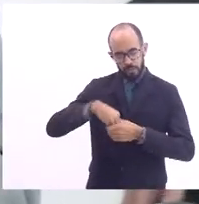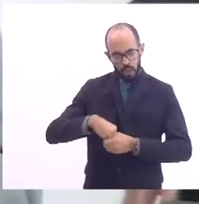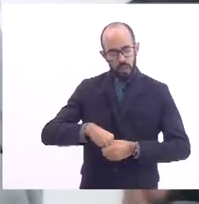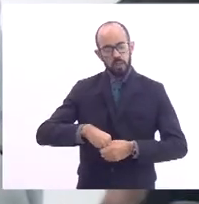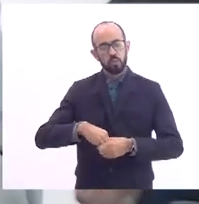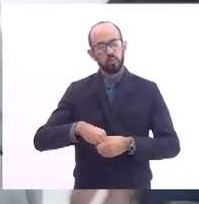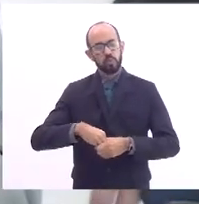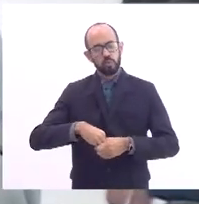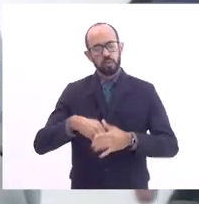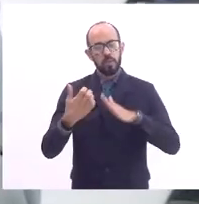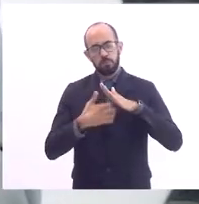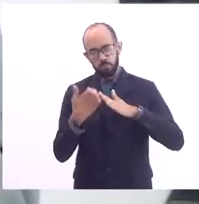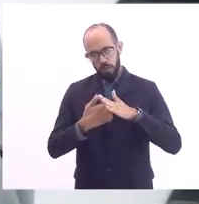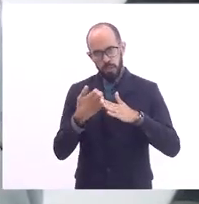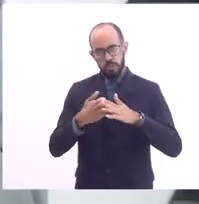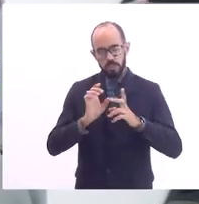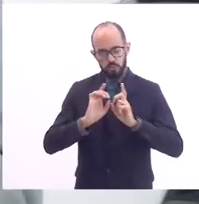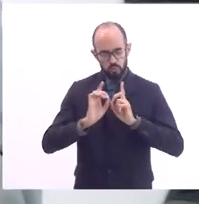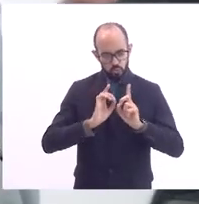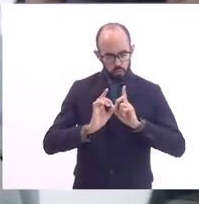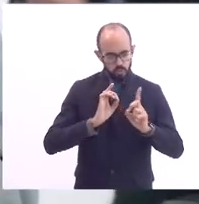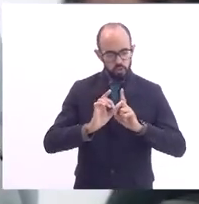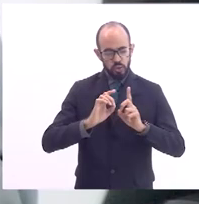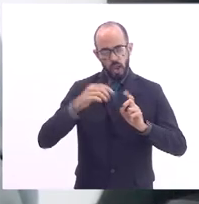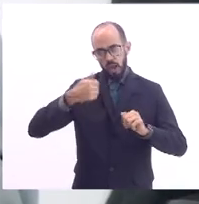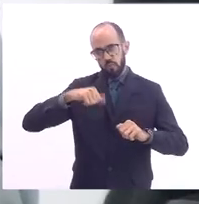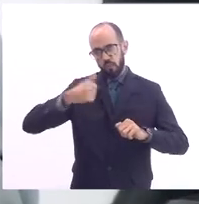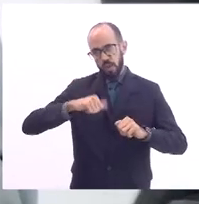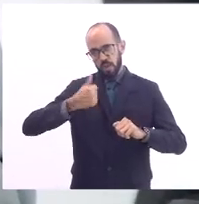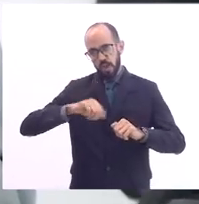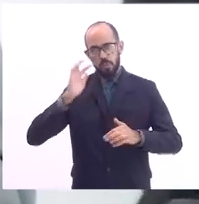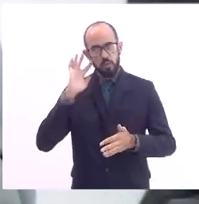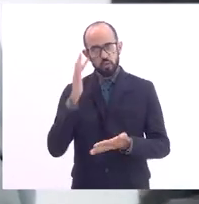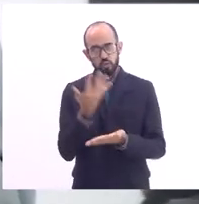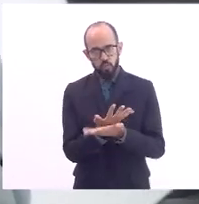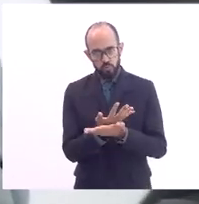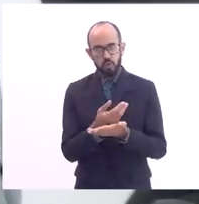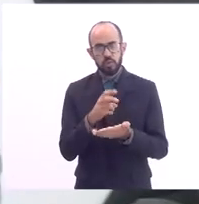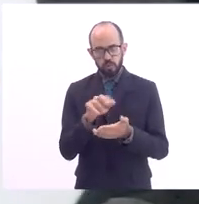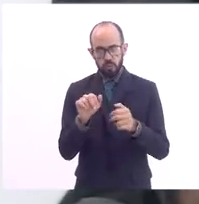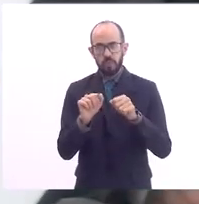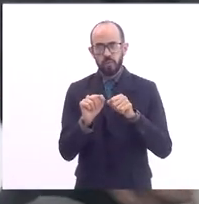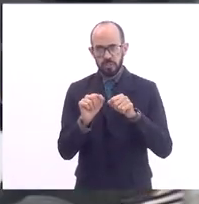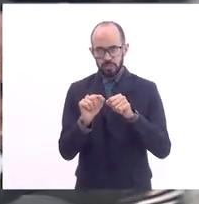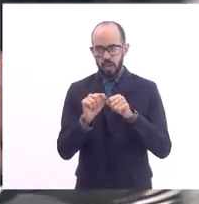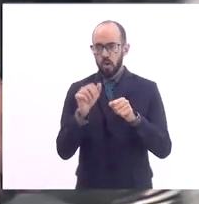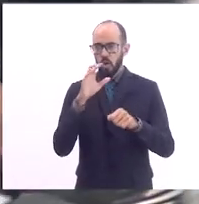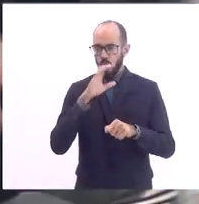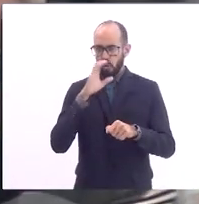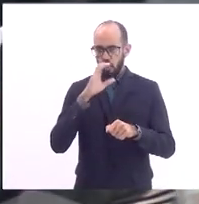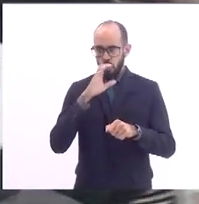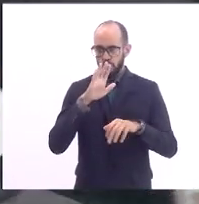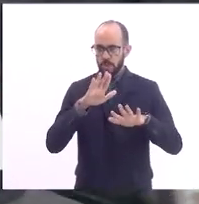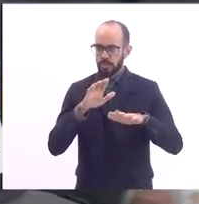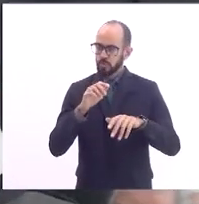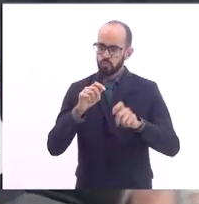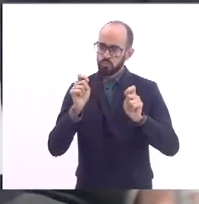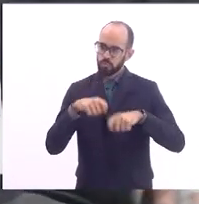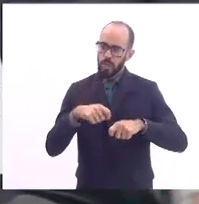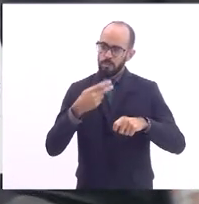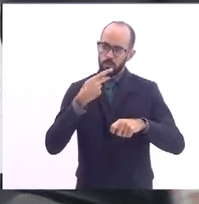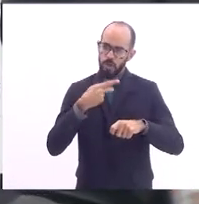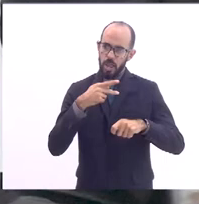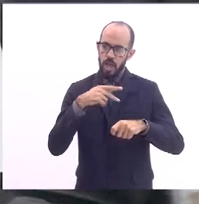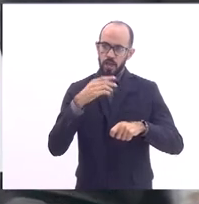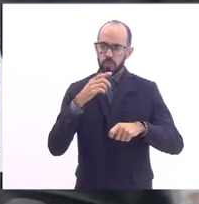discutir e analisar uma solução, e vamos fazer isso com uma certa brevidade, mas não tenho como passar para vocês